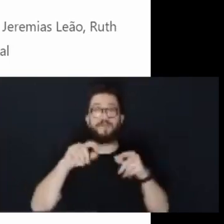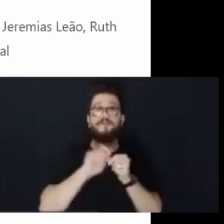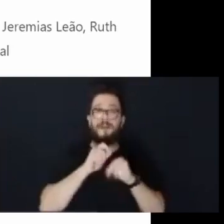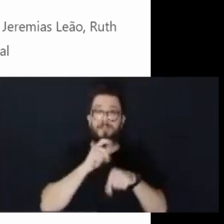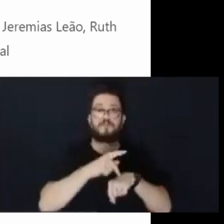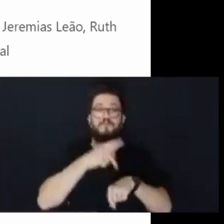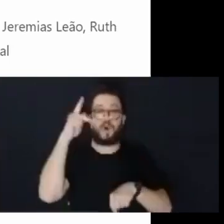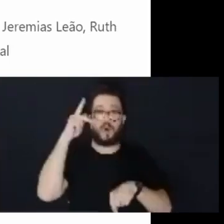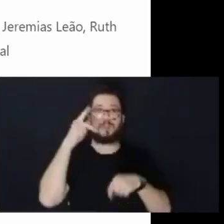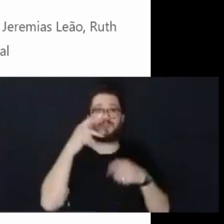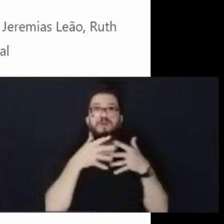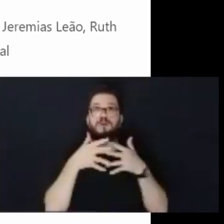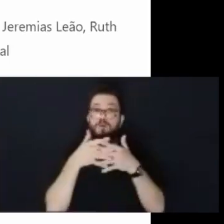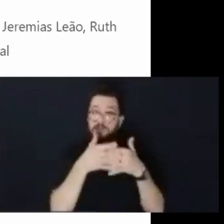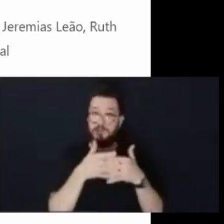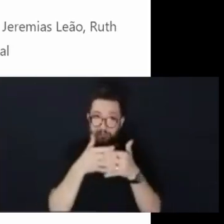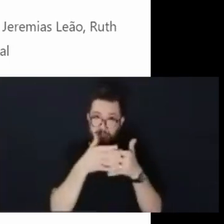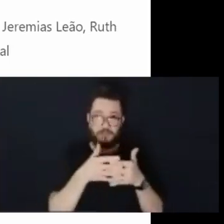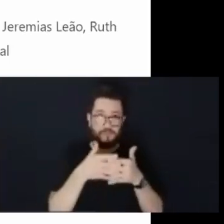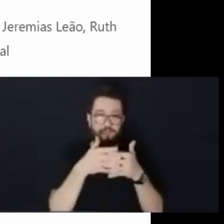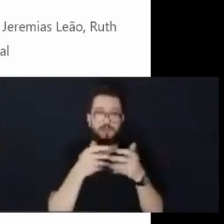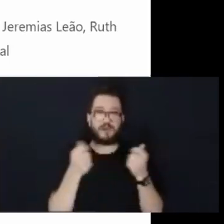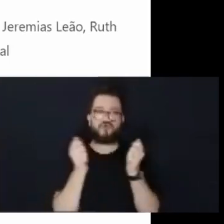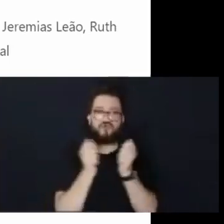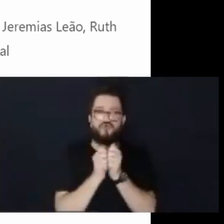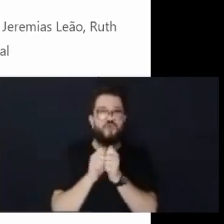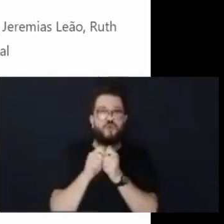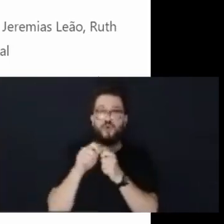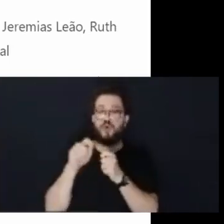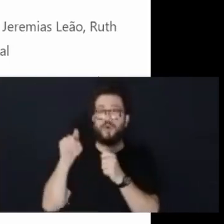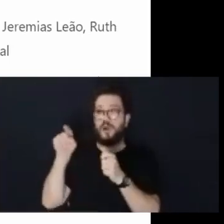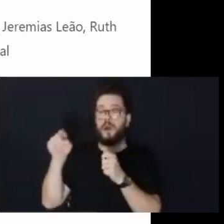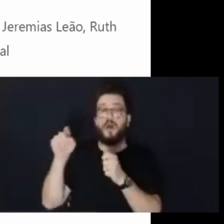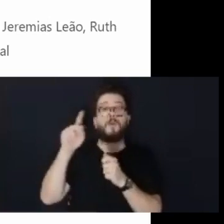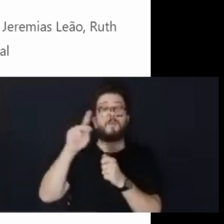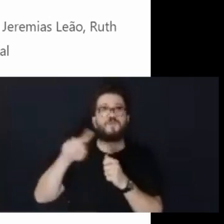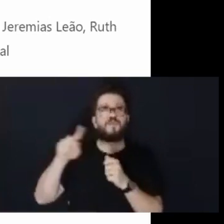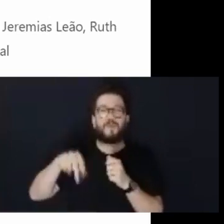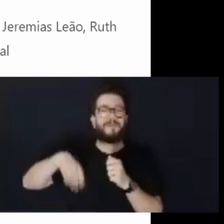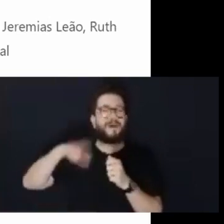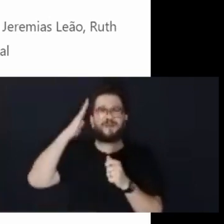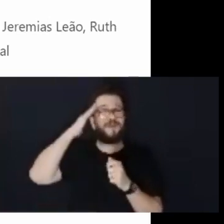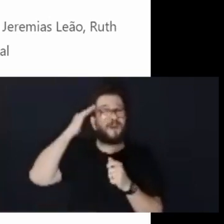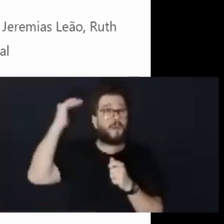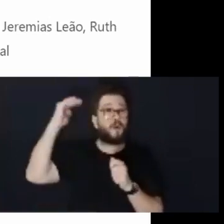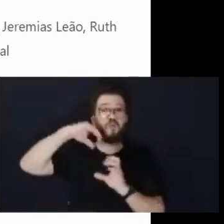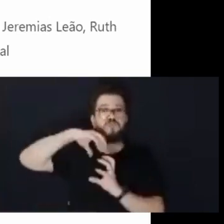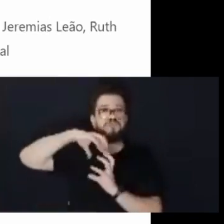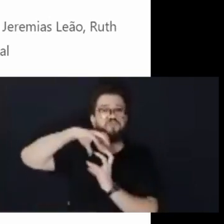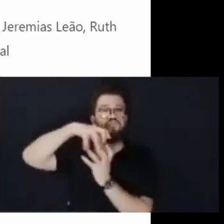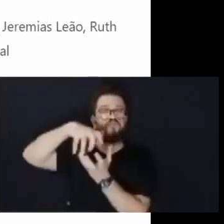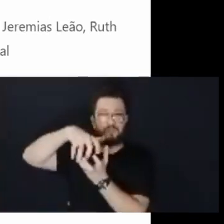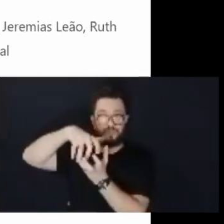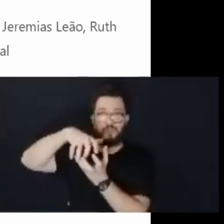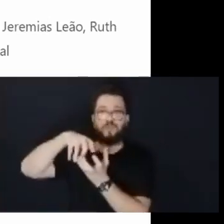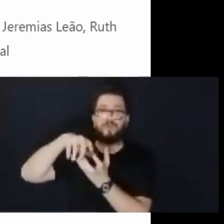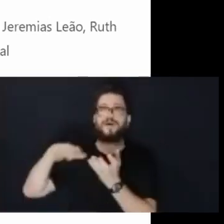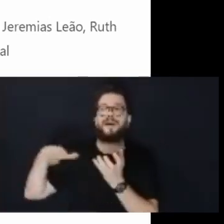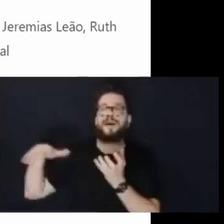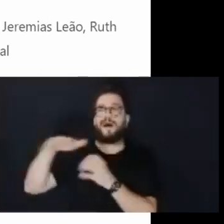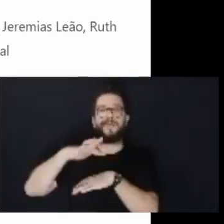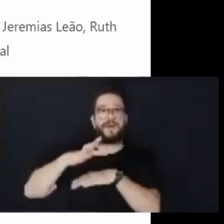Kuldoff, que é o maior modelista epidemiológico do mundo. Hoje é professor da Universidade Federal de Minas Gerais. Então, uma